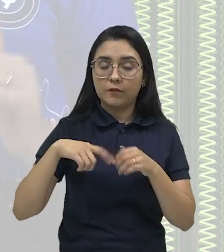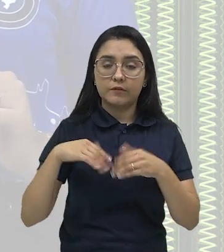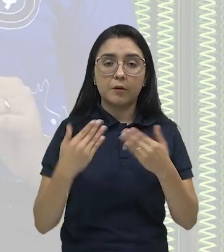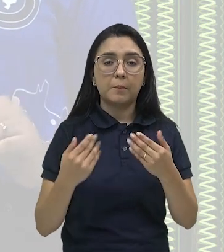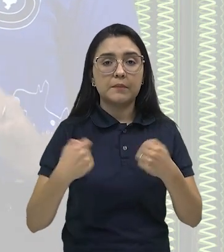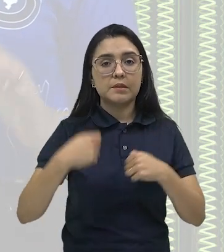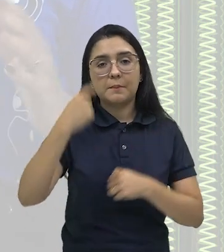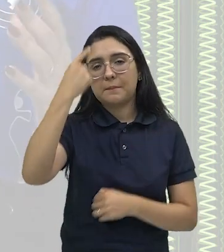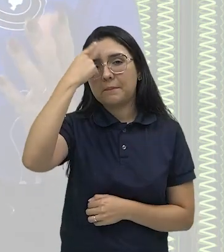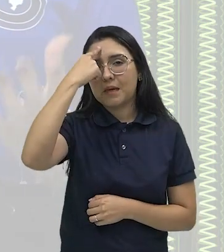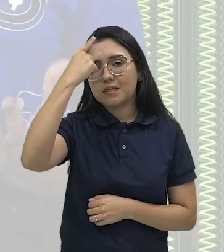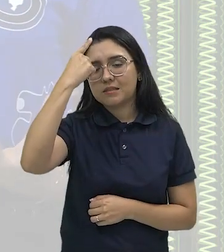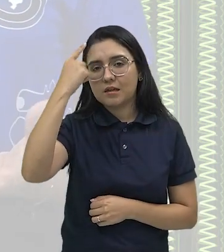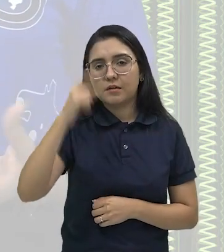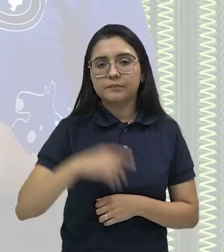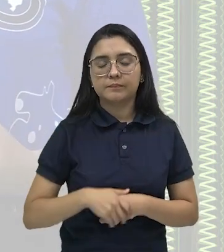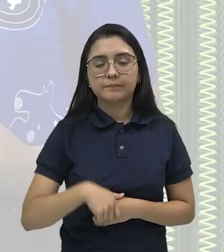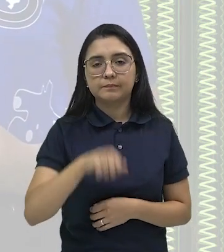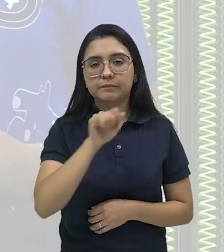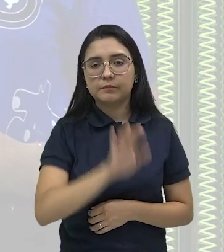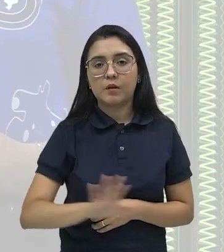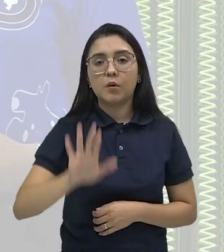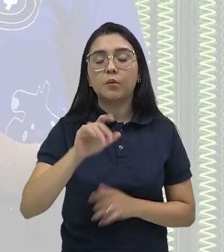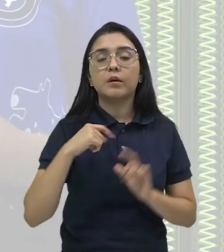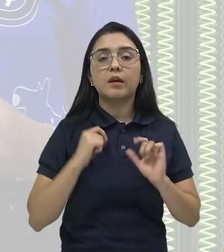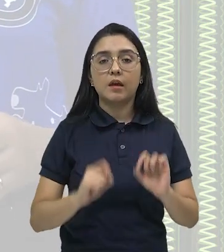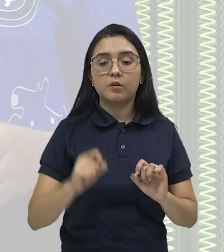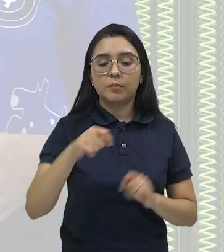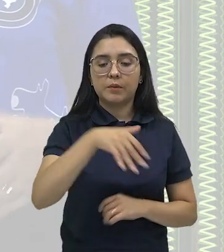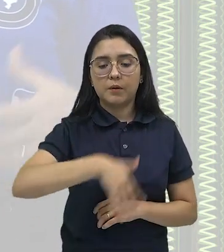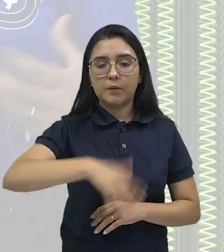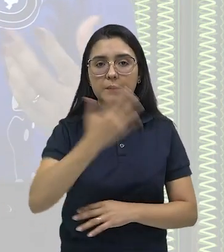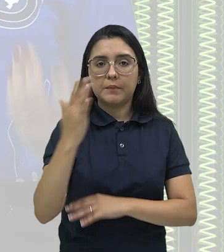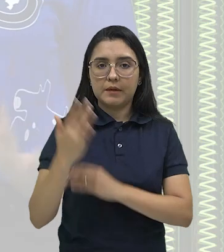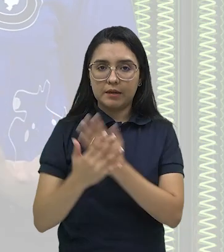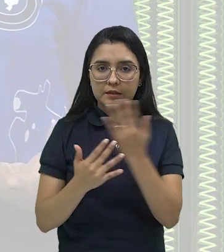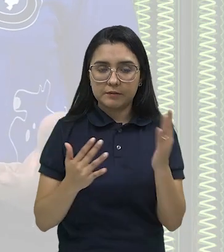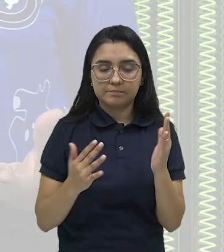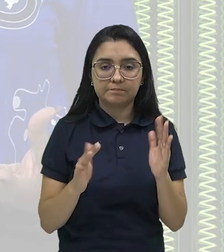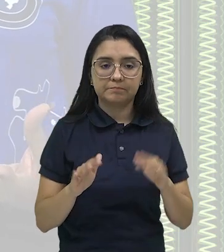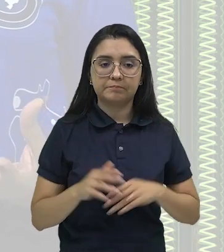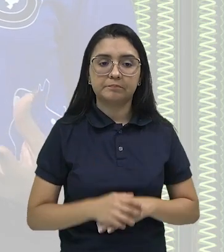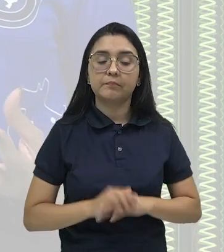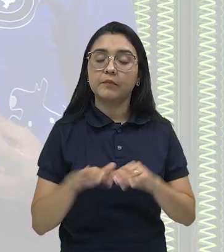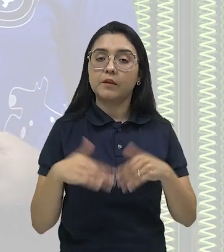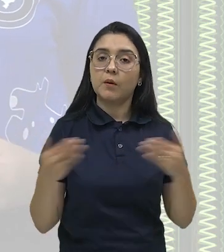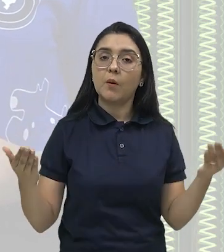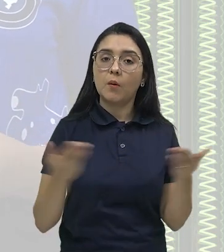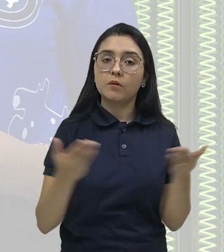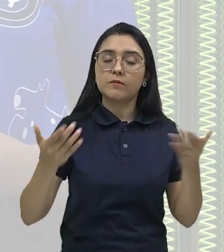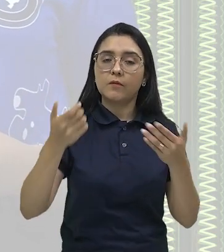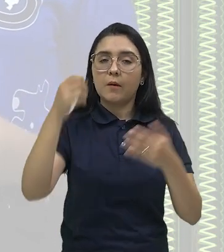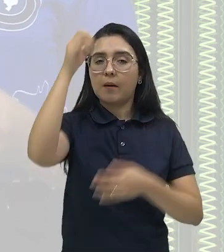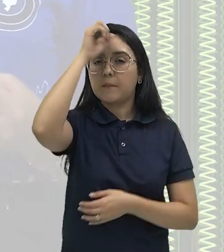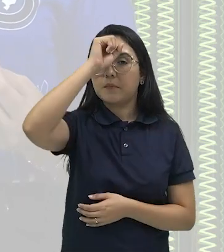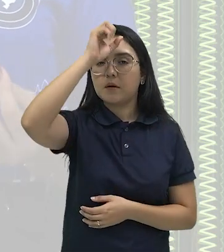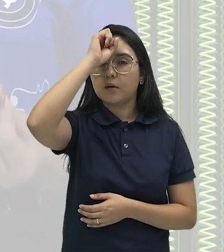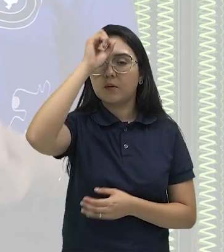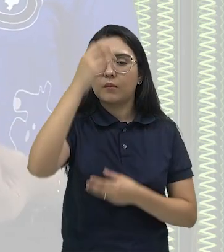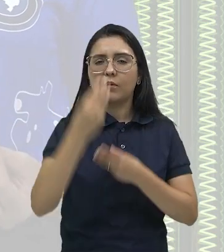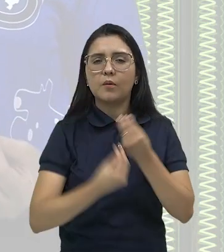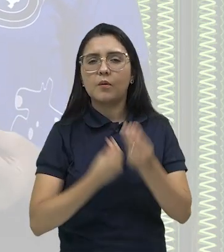pensar também de um modo geral no meio ambiente. Então é sobre isso que nós vamos aprender, né? Para saber como é